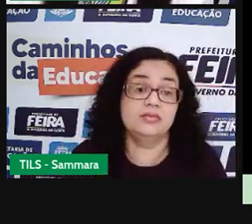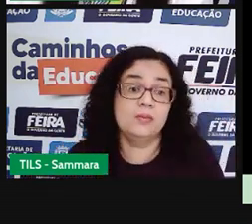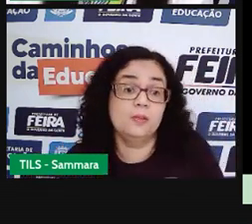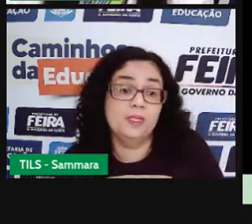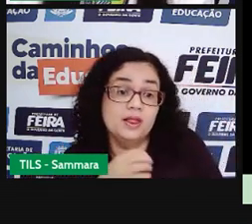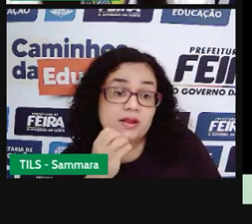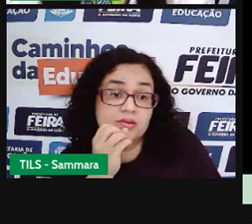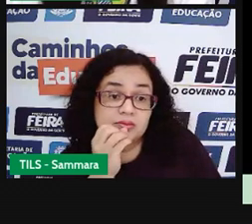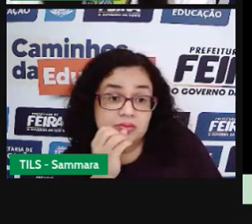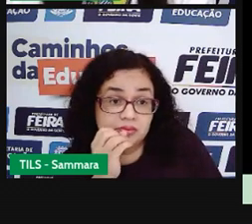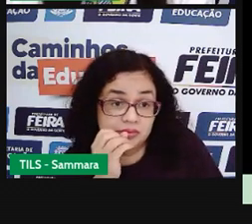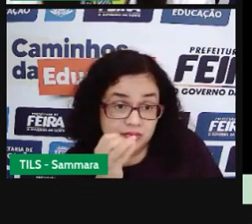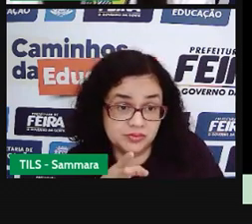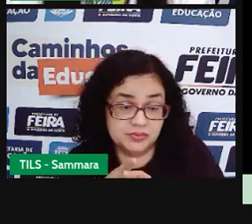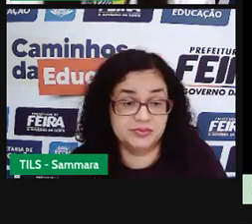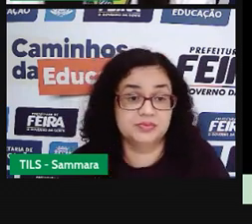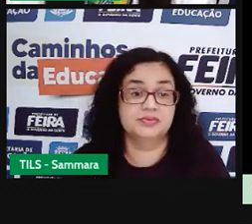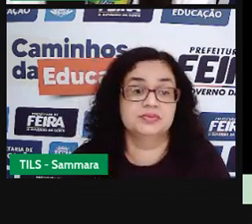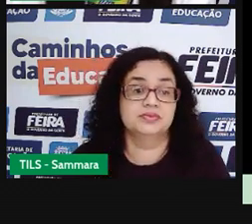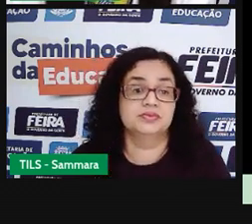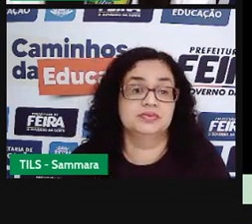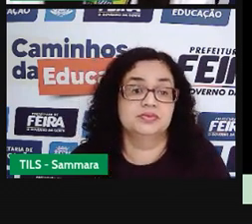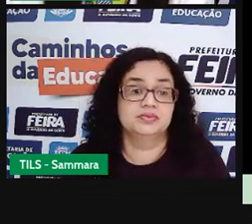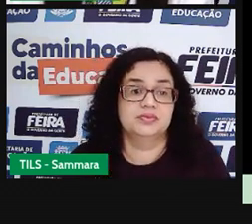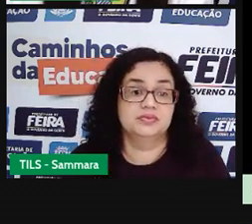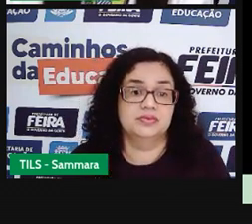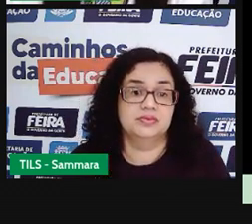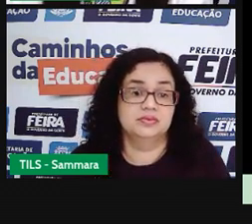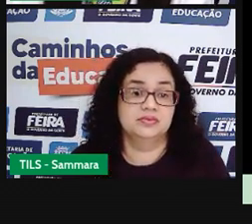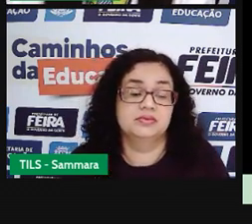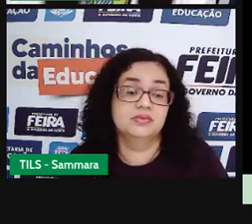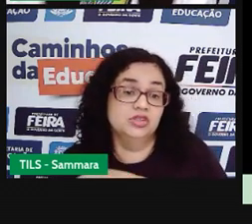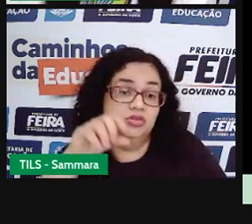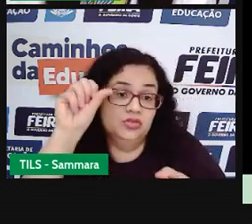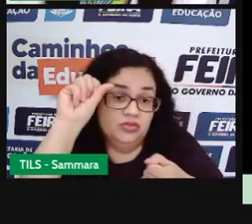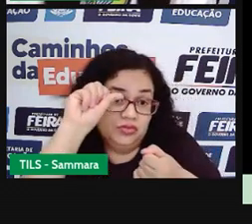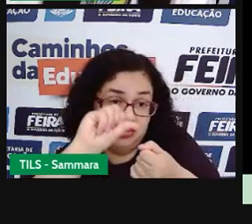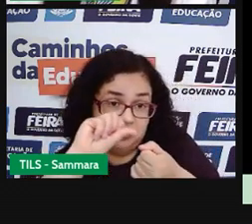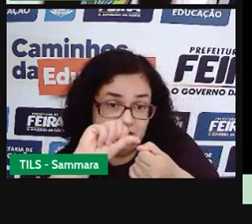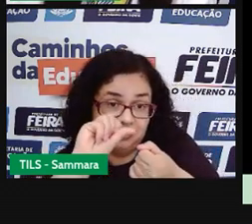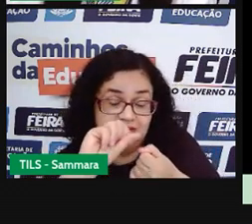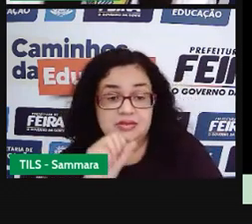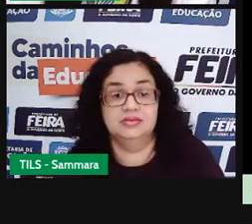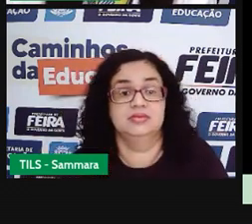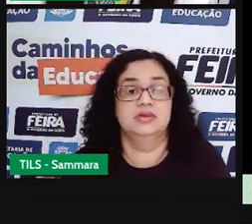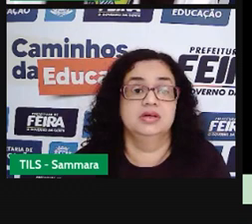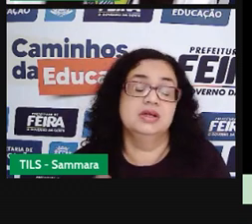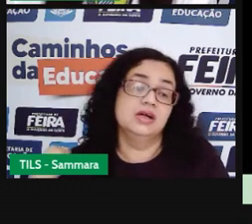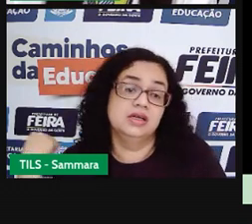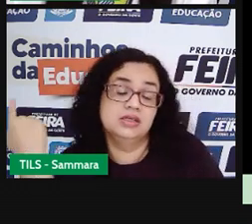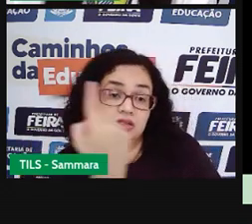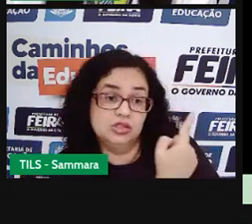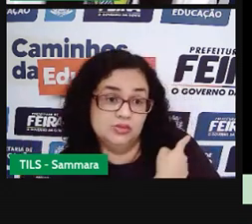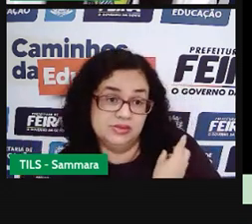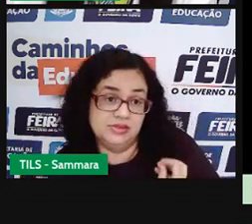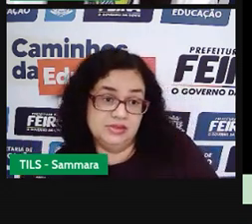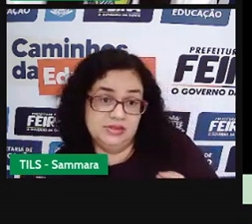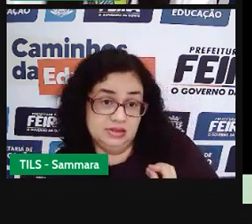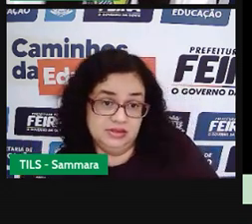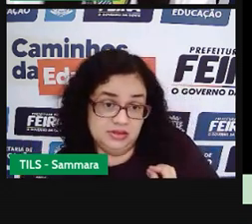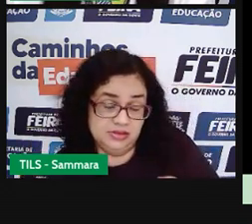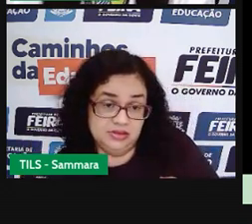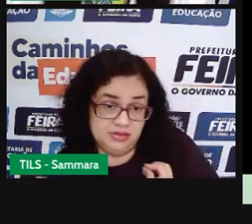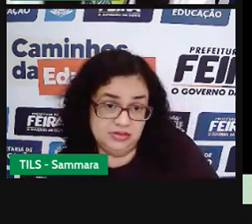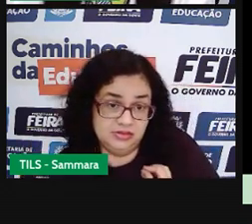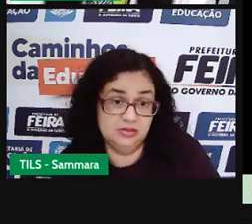servem Cada uma com sua característica para tirar a gente precisa fazer e a nossa vida do nosso dia a